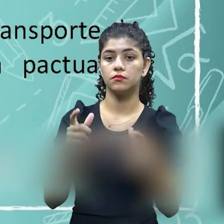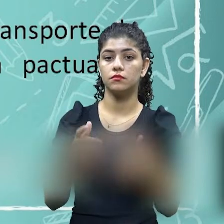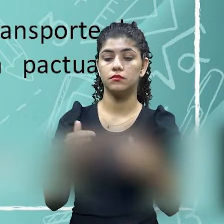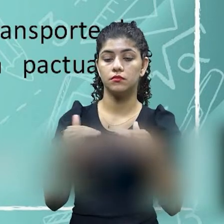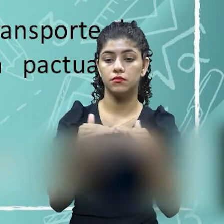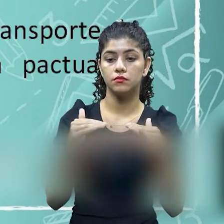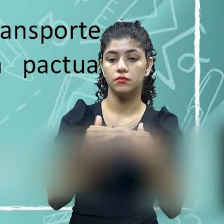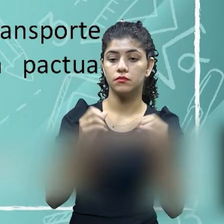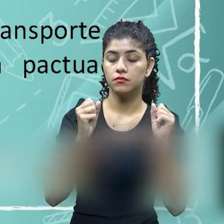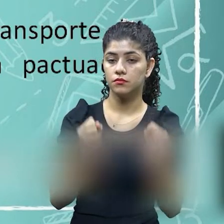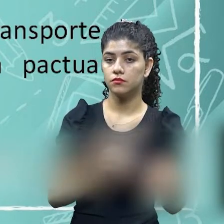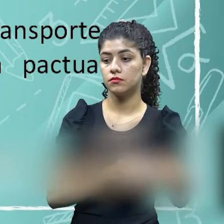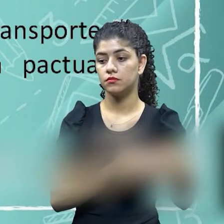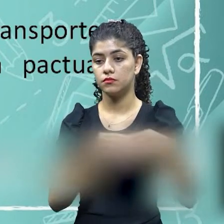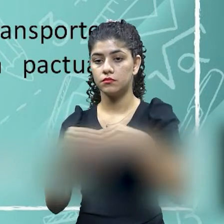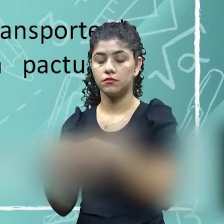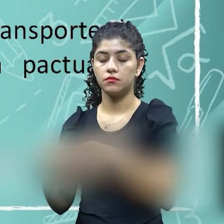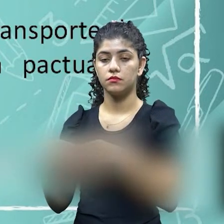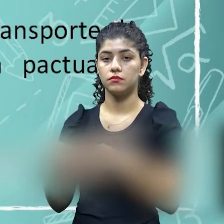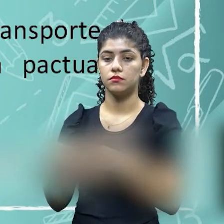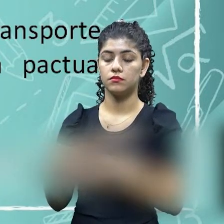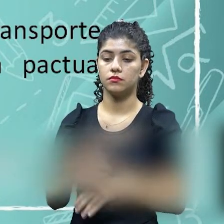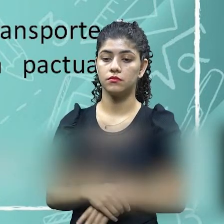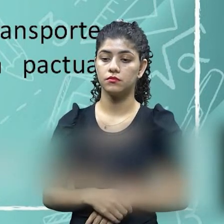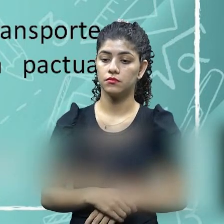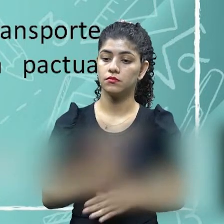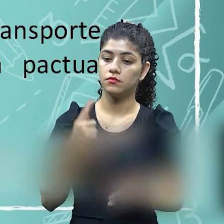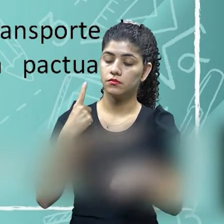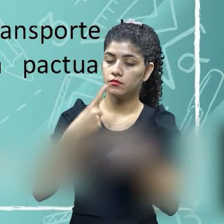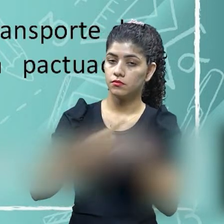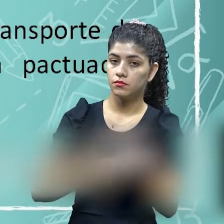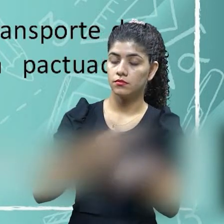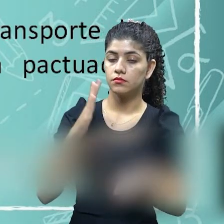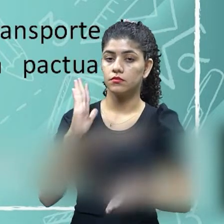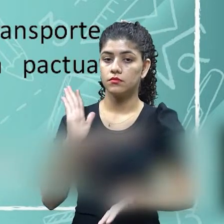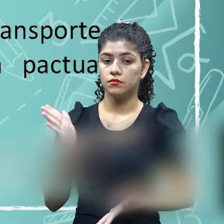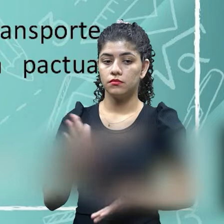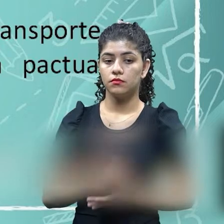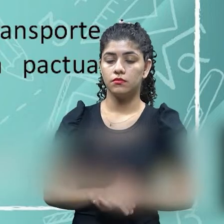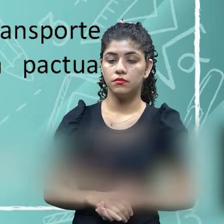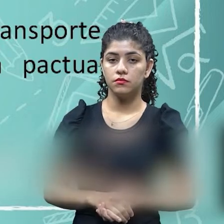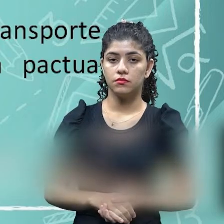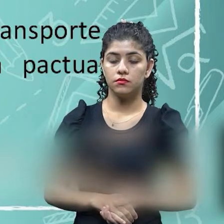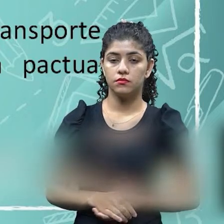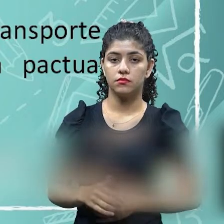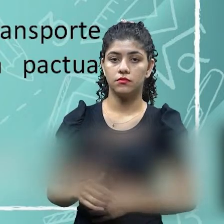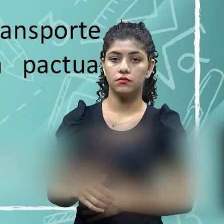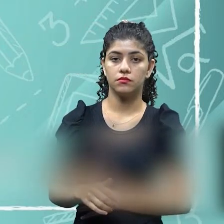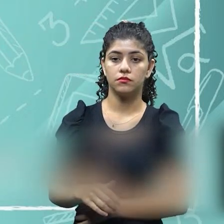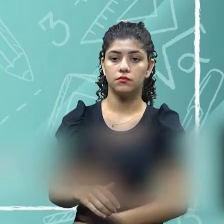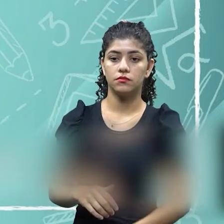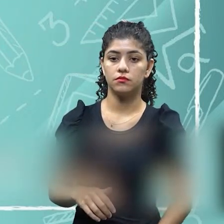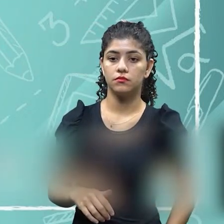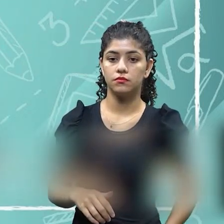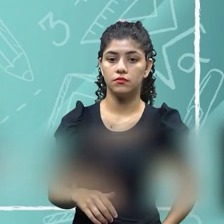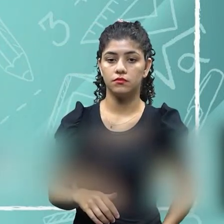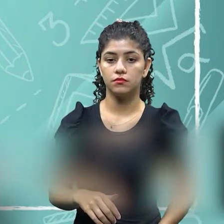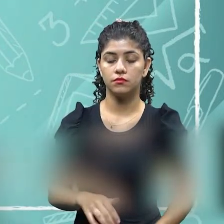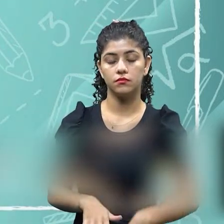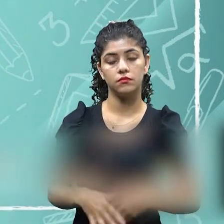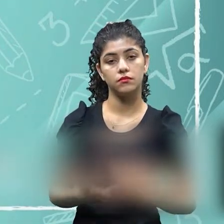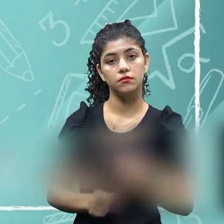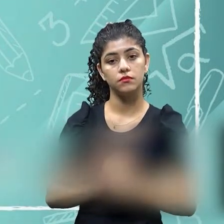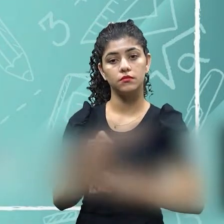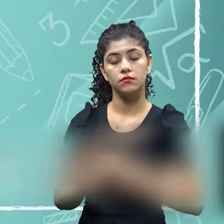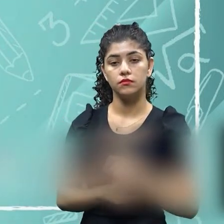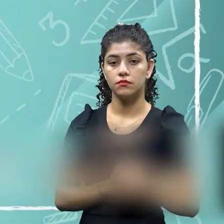mercadoria de acordo com a condição que foram compactadas contratualmente com o importador, ou seja, aquele